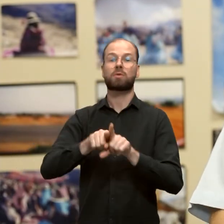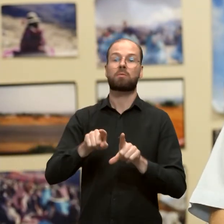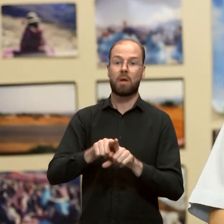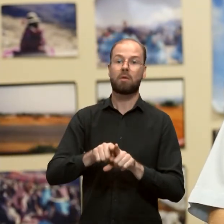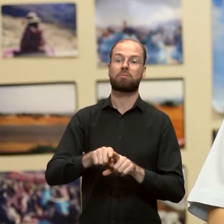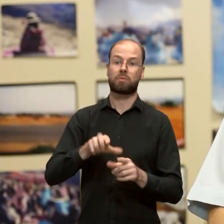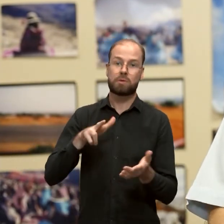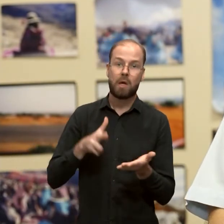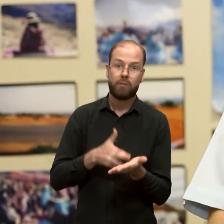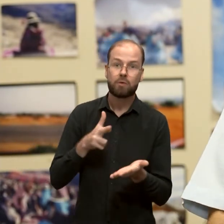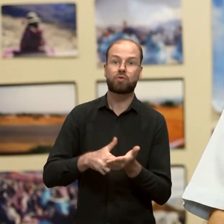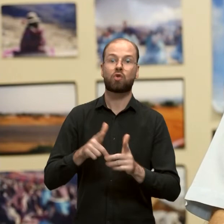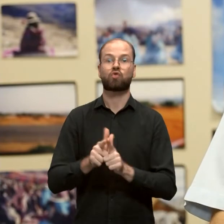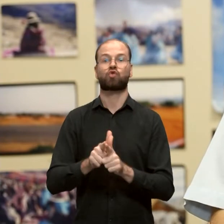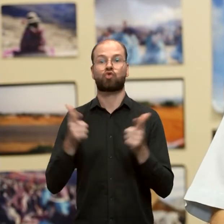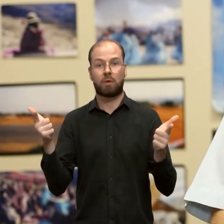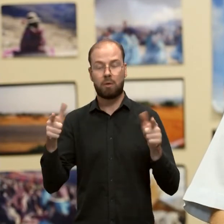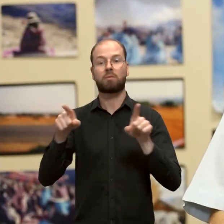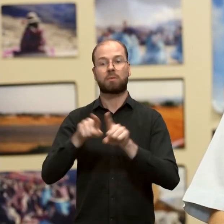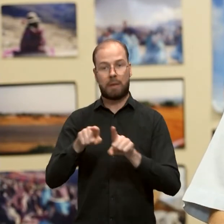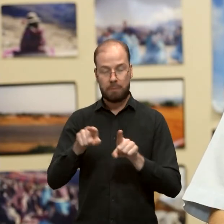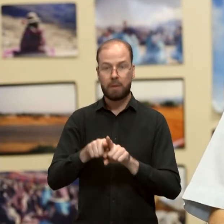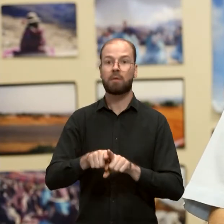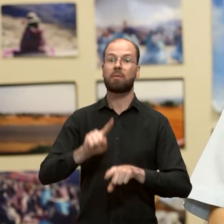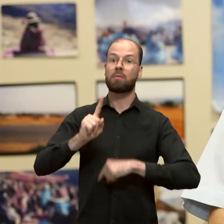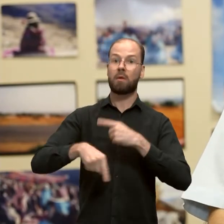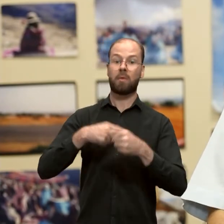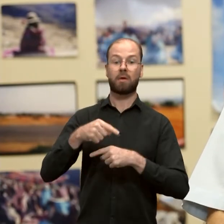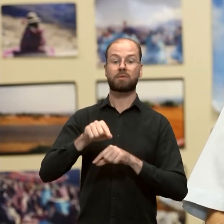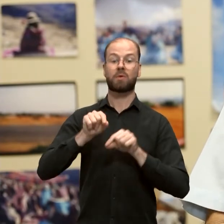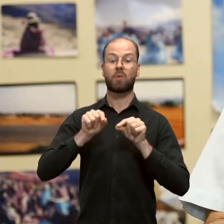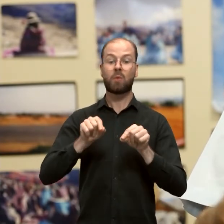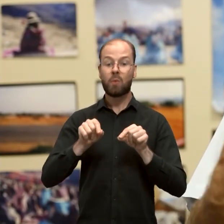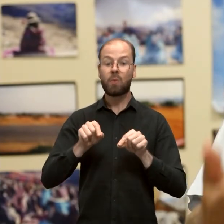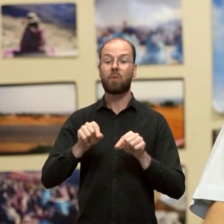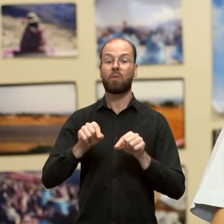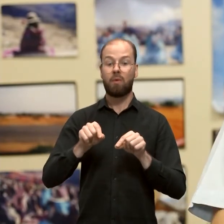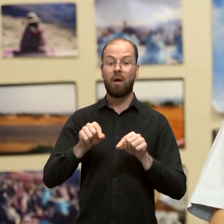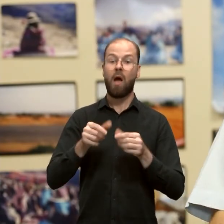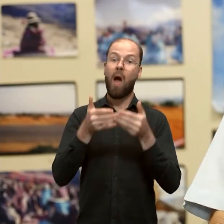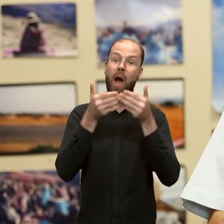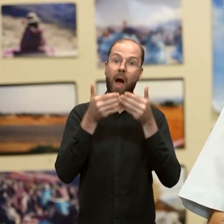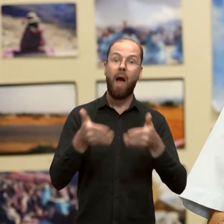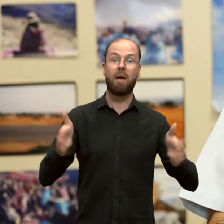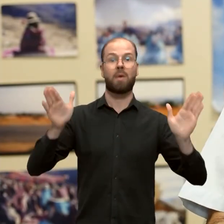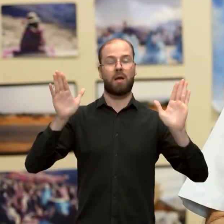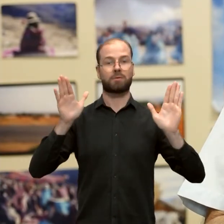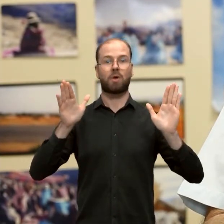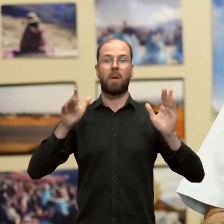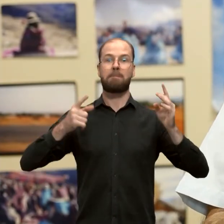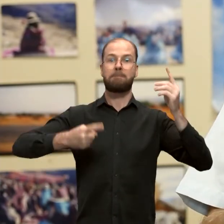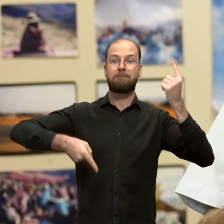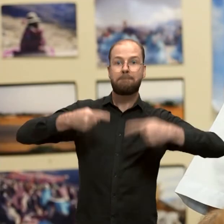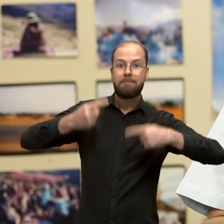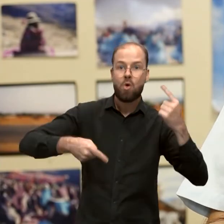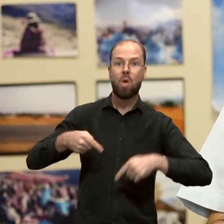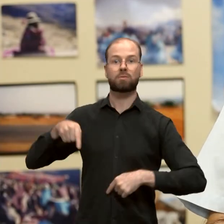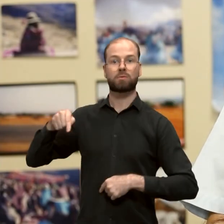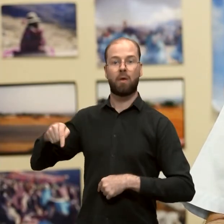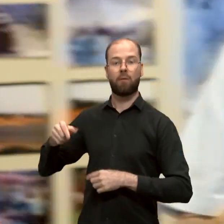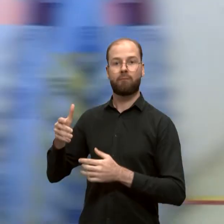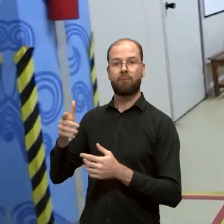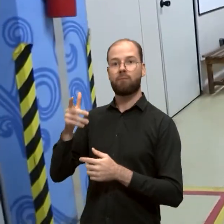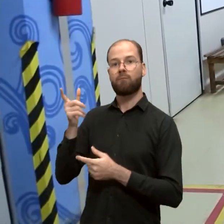Popular. E aí você recupera a abertura política da universidade,